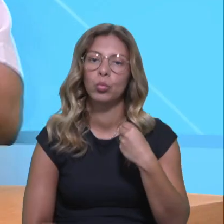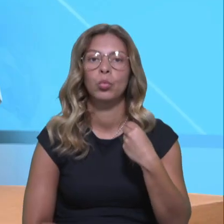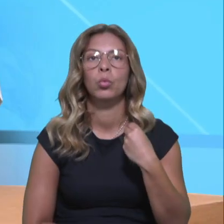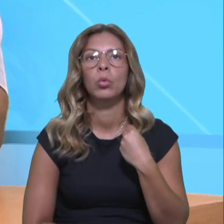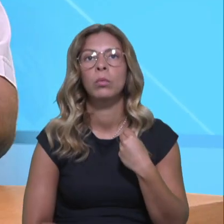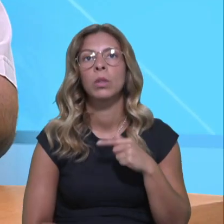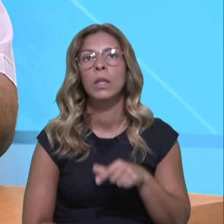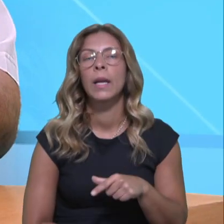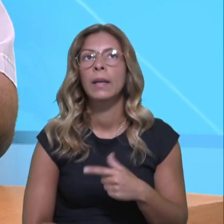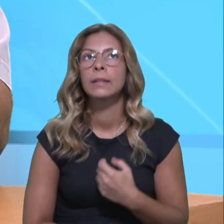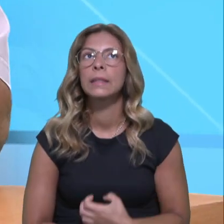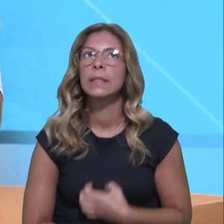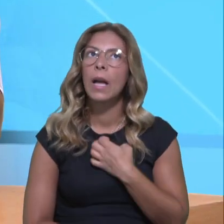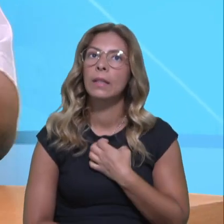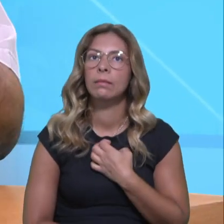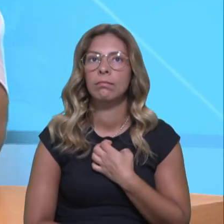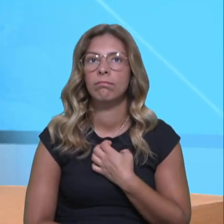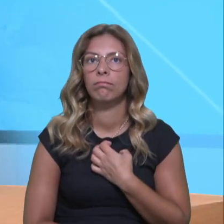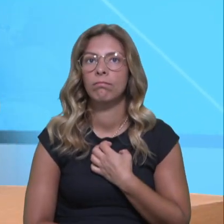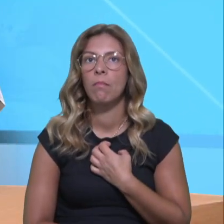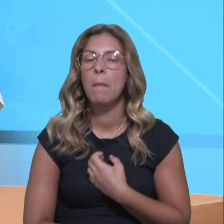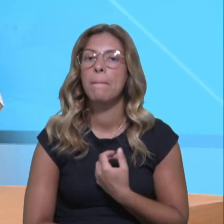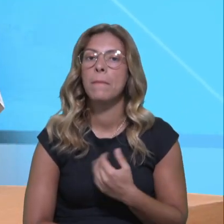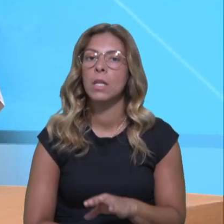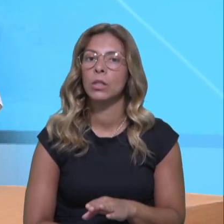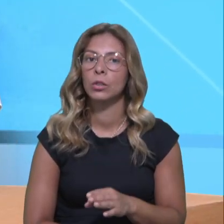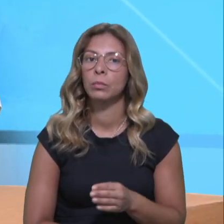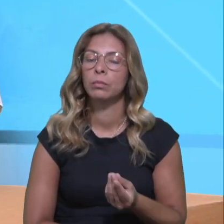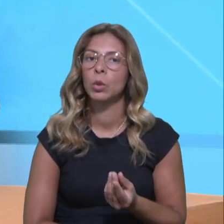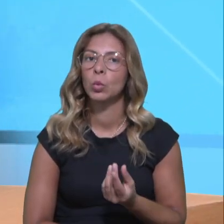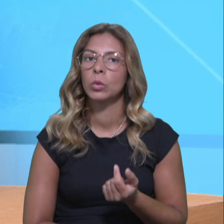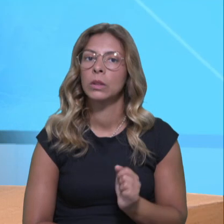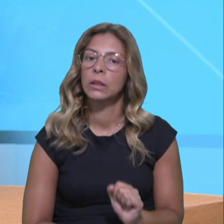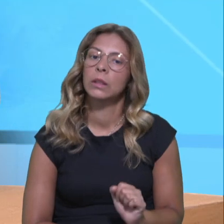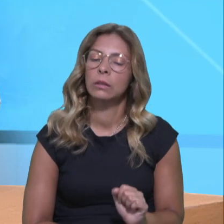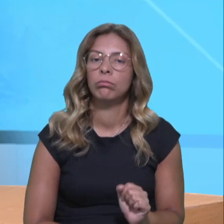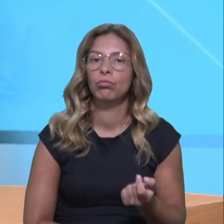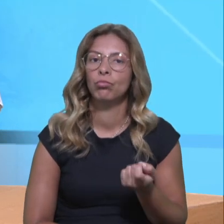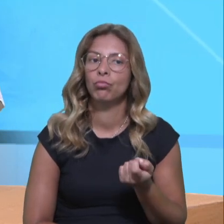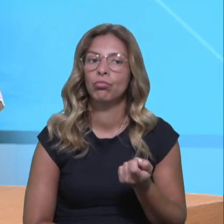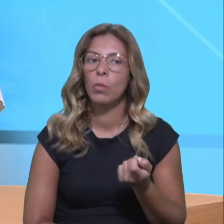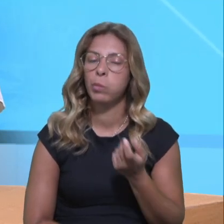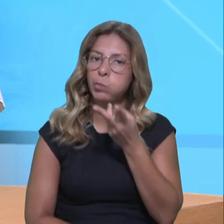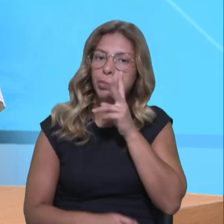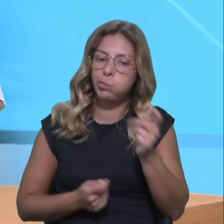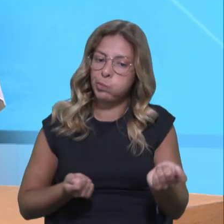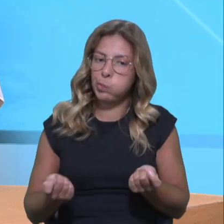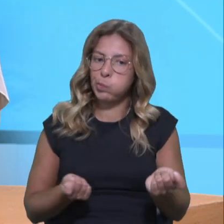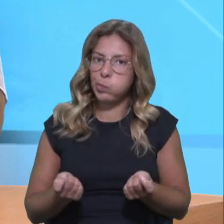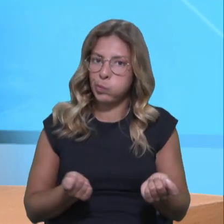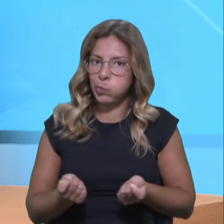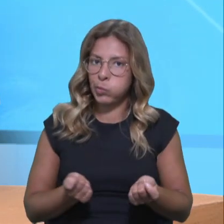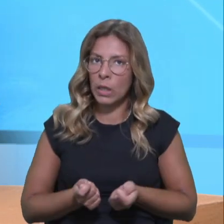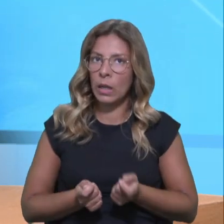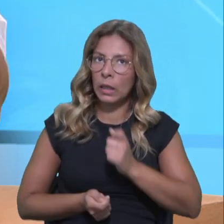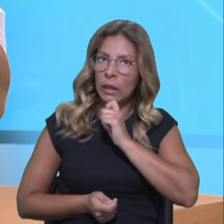uma necessidade já sentida por muitos. Eu creio que o grande trabalho aqui é, no fundo, só coordenar tudo isto e podermos